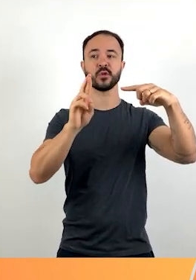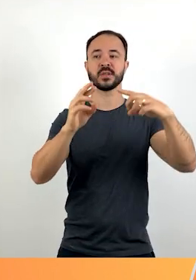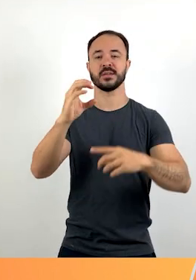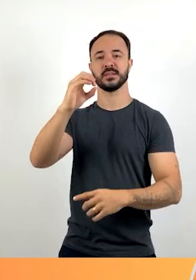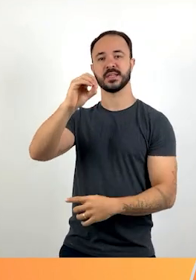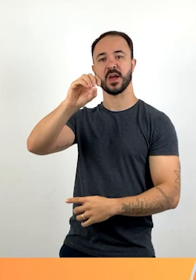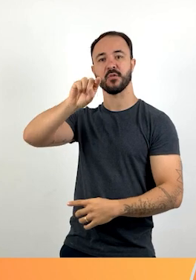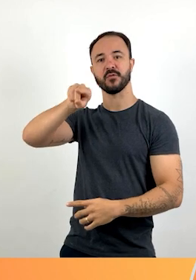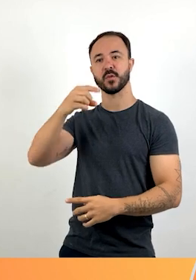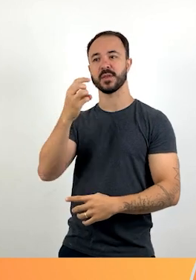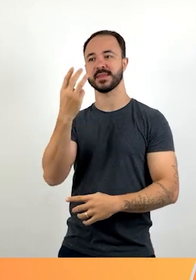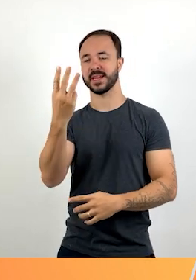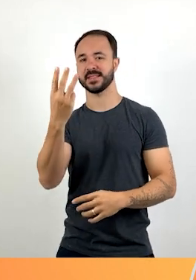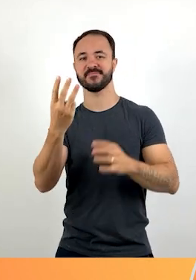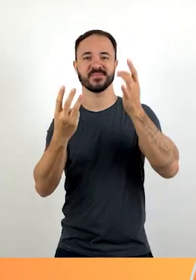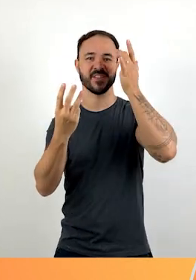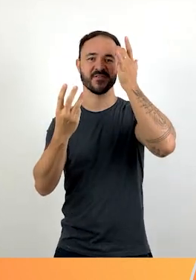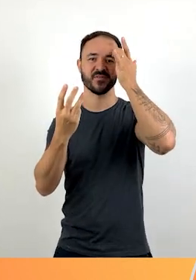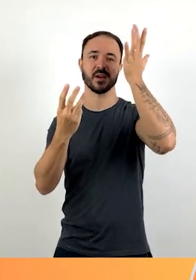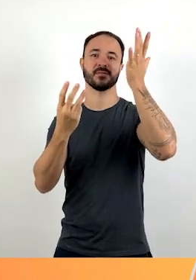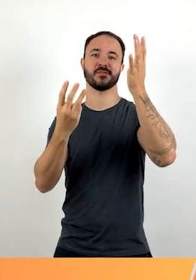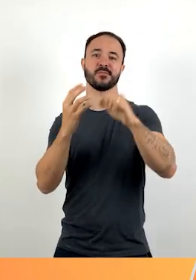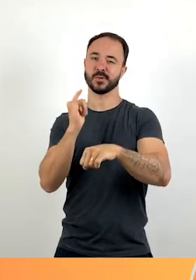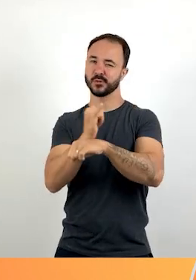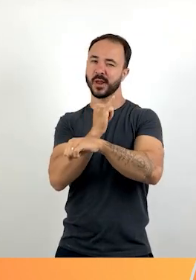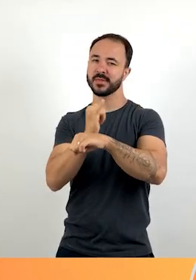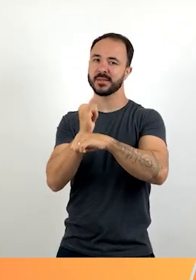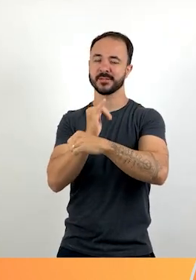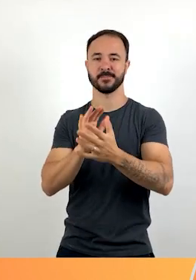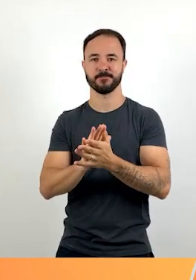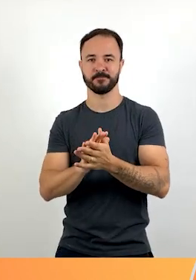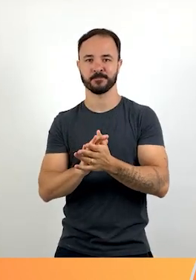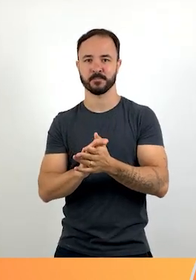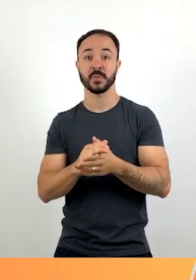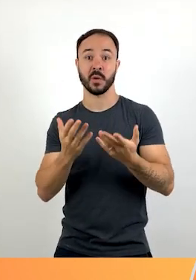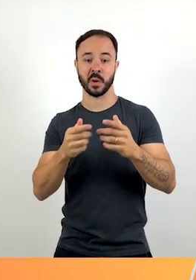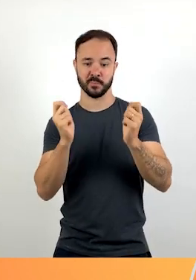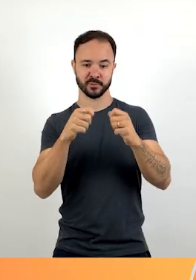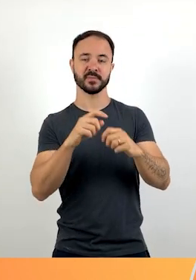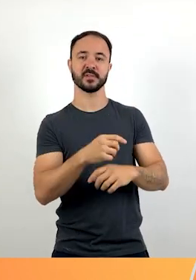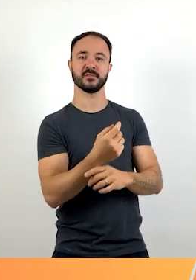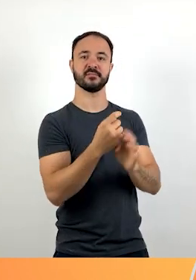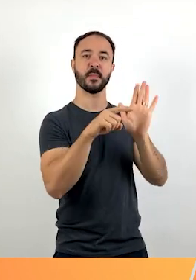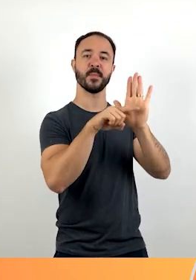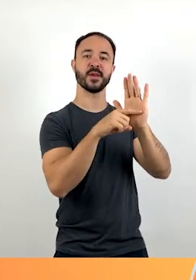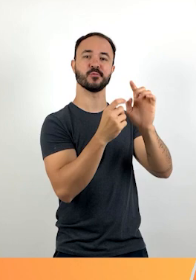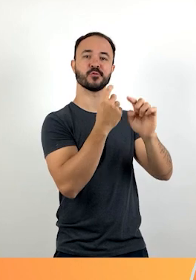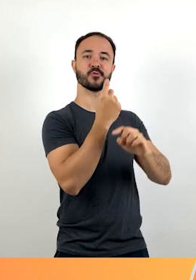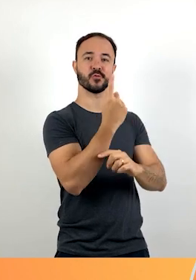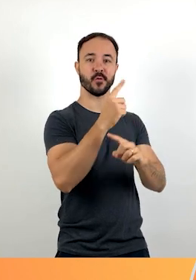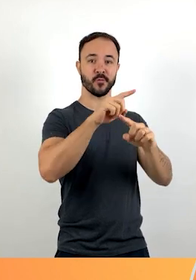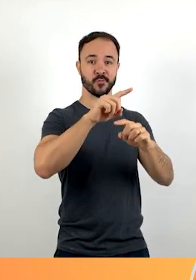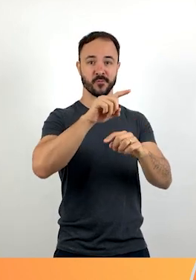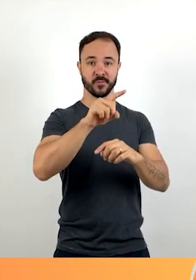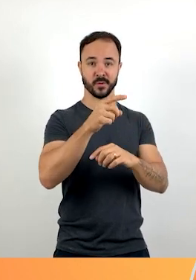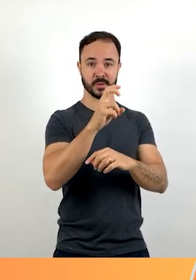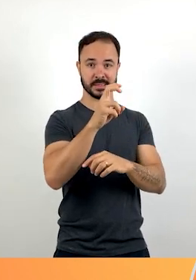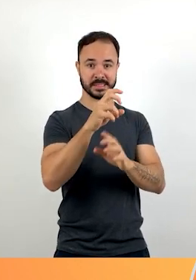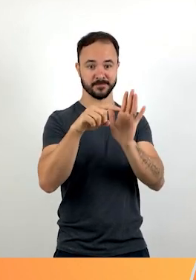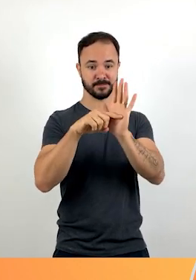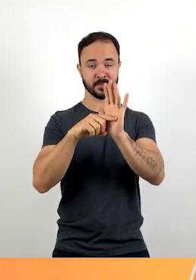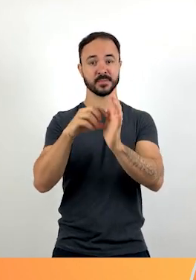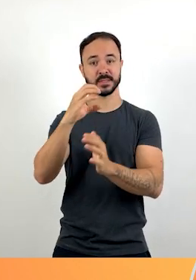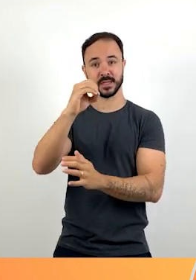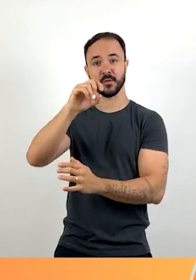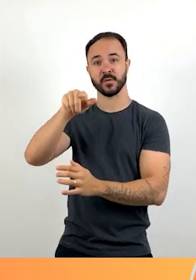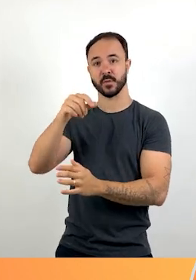0,3. E aí eu posso efetuar agora menos 1,5 menos 0,3. Como os